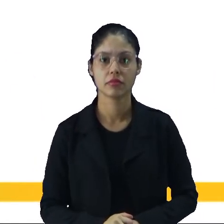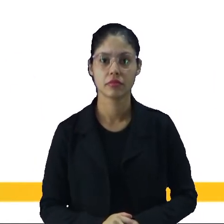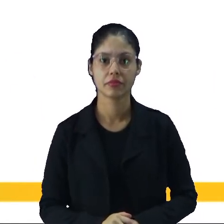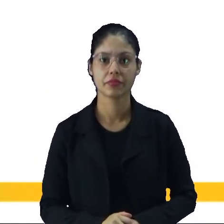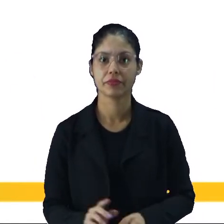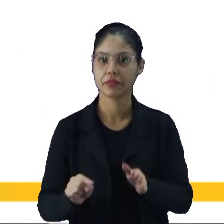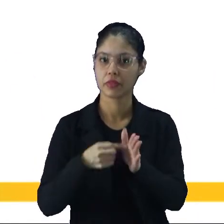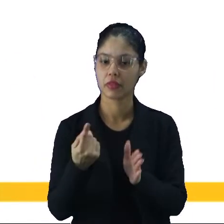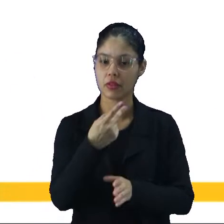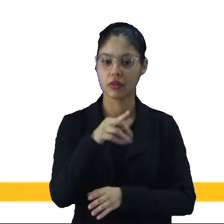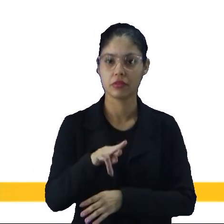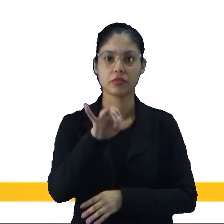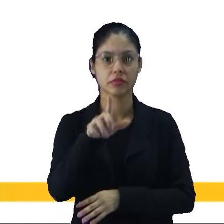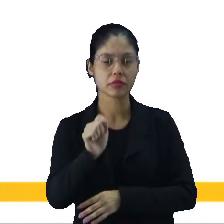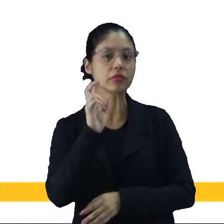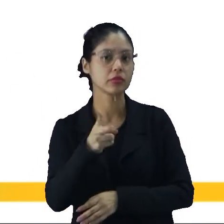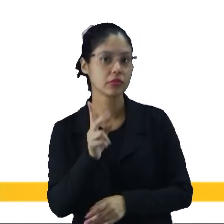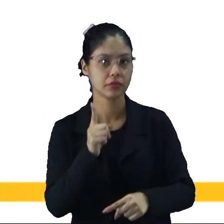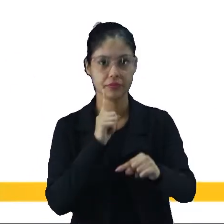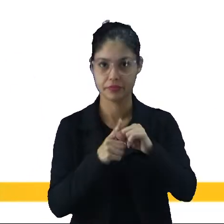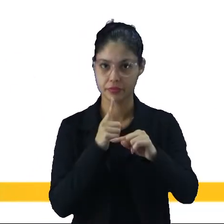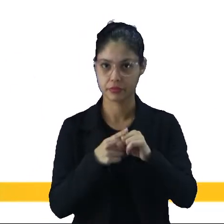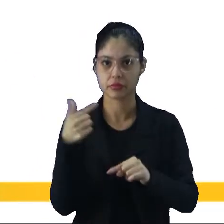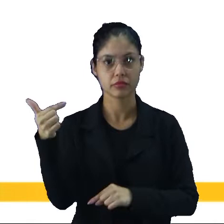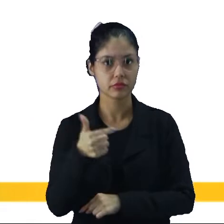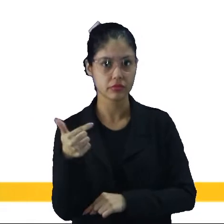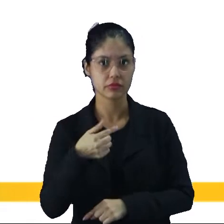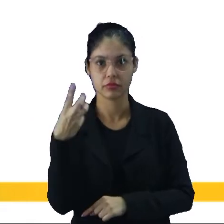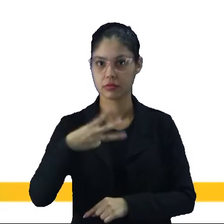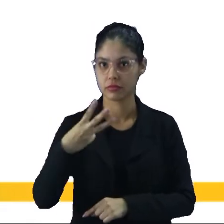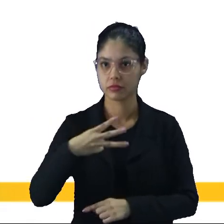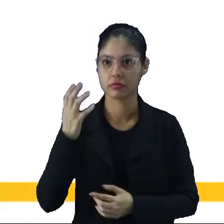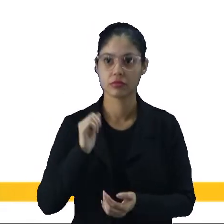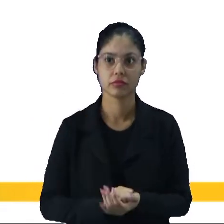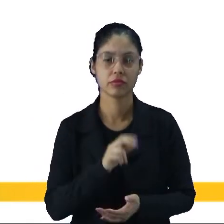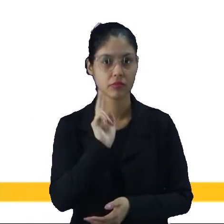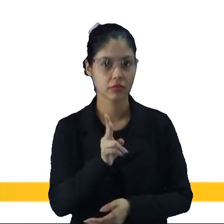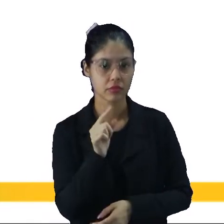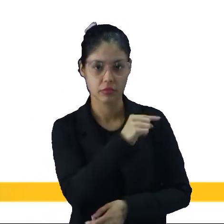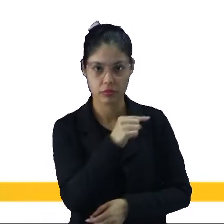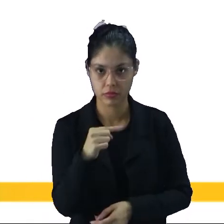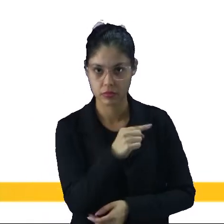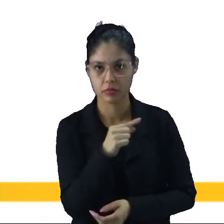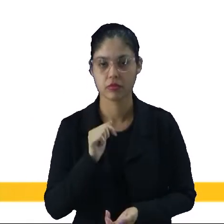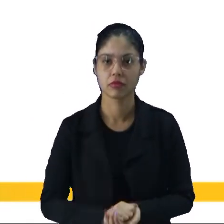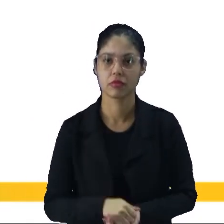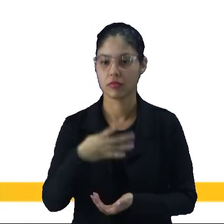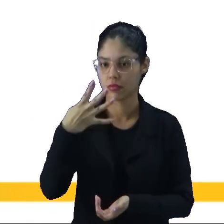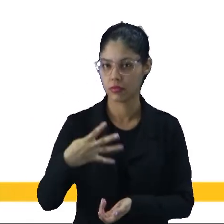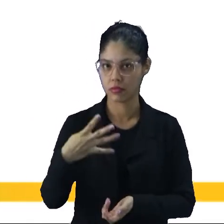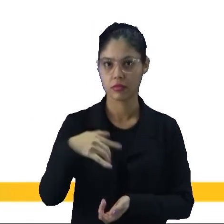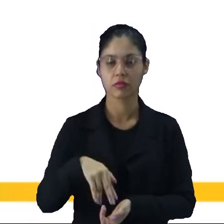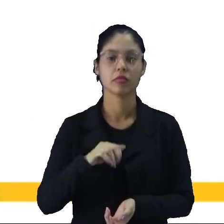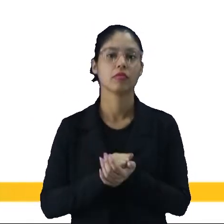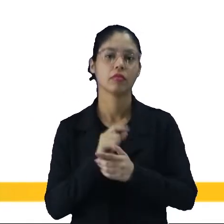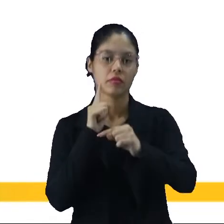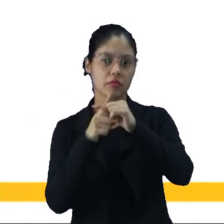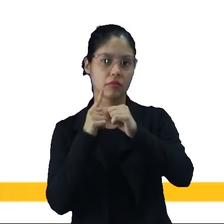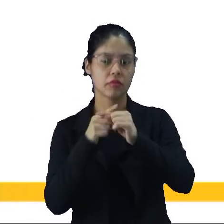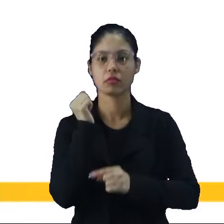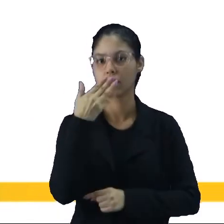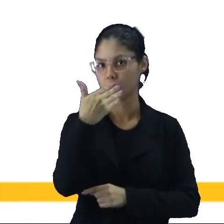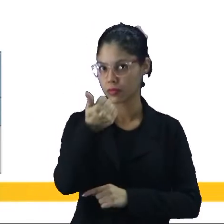Tá? No primeiro quadrante ela é sempre positiva, no segundo e no terceiro quadrante ela é sempre negativa e no quarto quadrante ela é